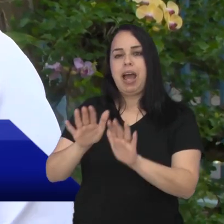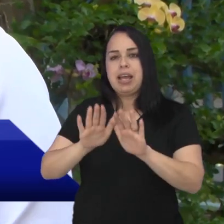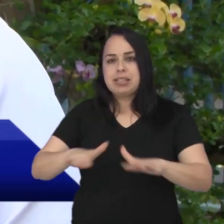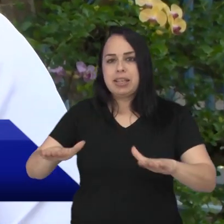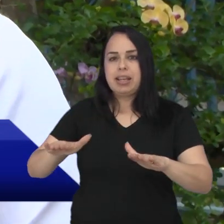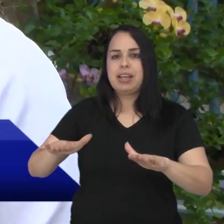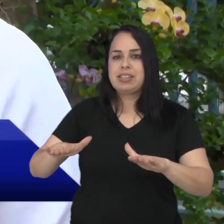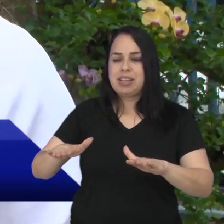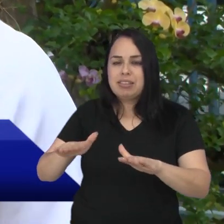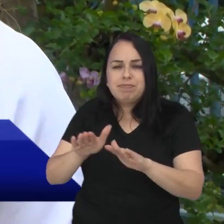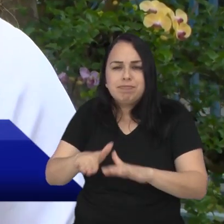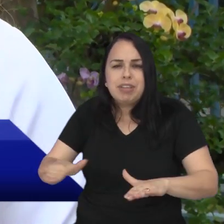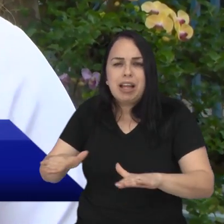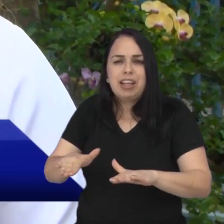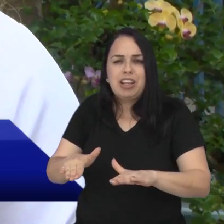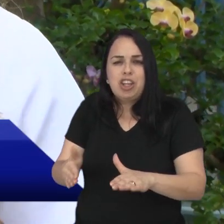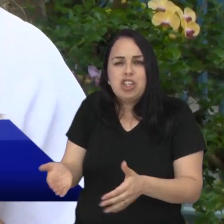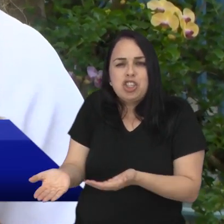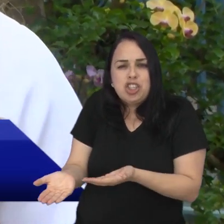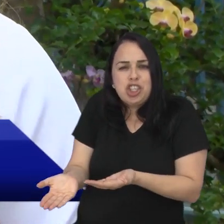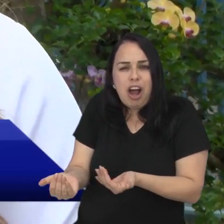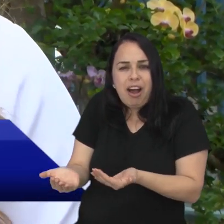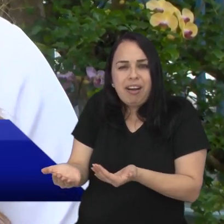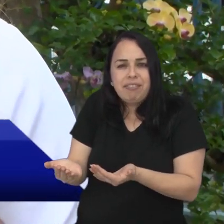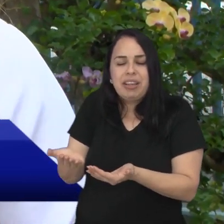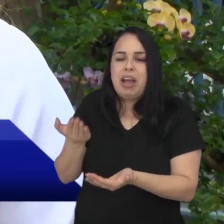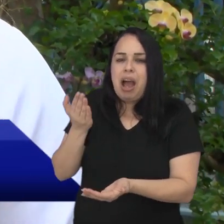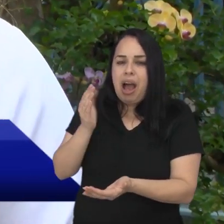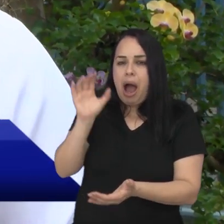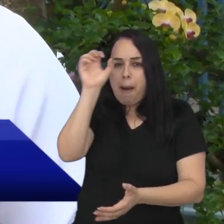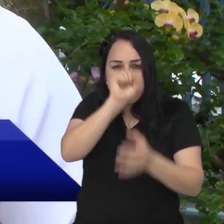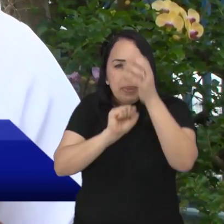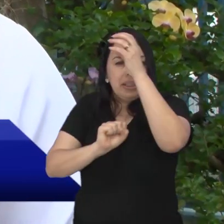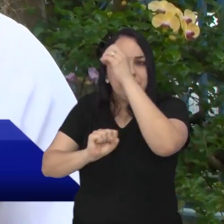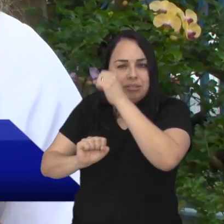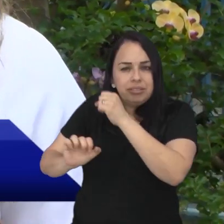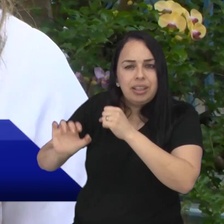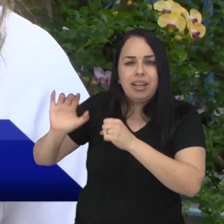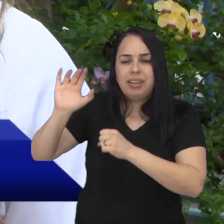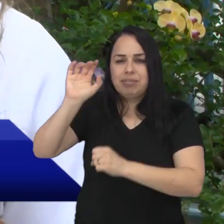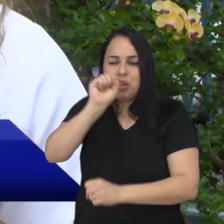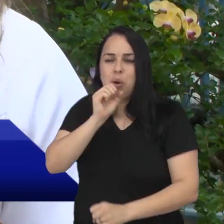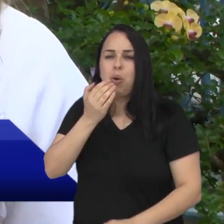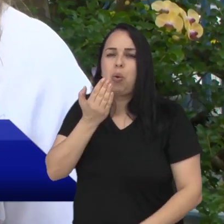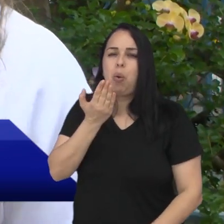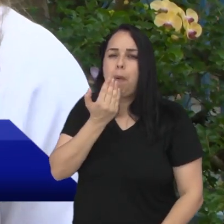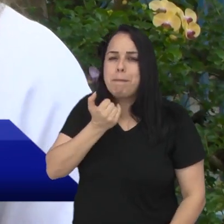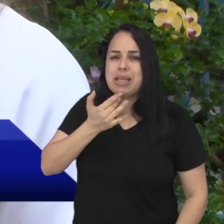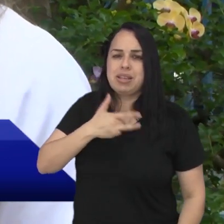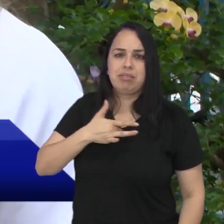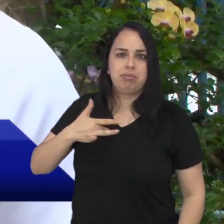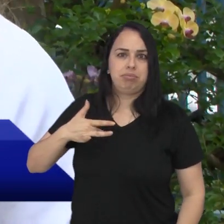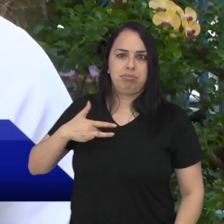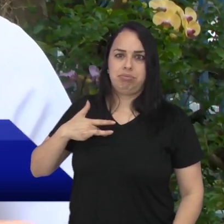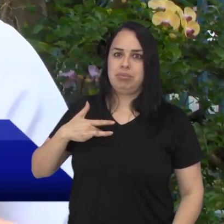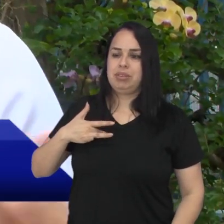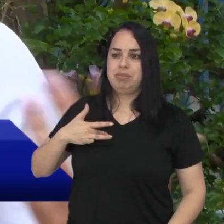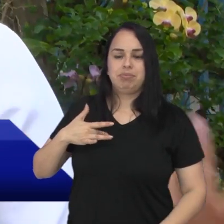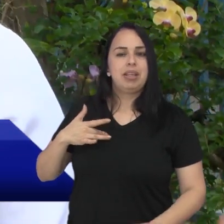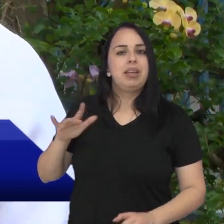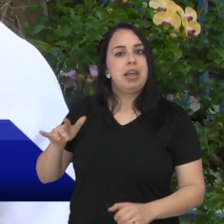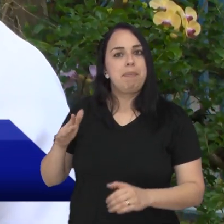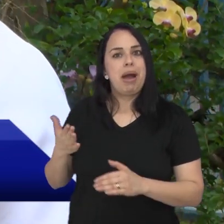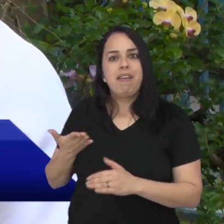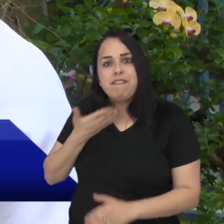criança, quanto mais jovem, né, mais precocemente for introduzida num ambiente de alimentação saudável, isso vai ser